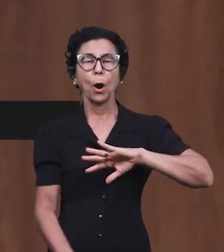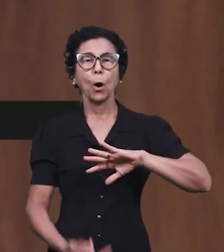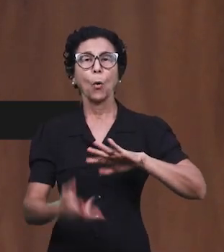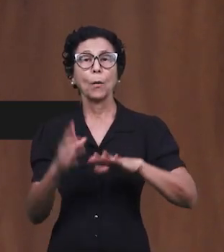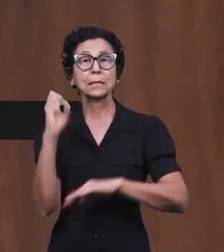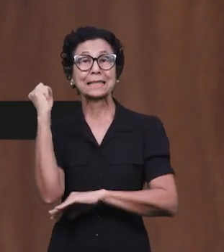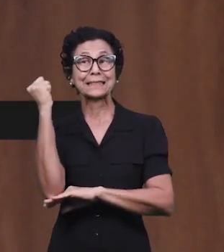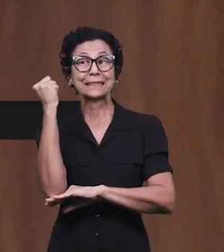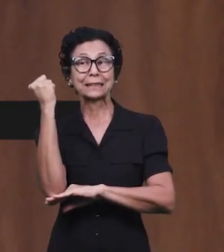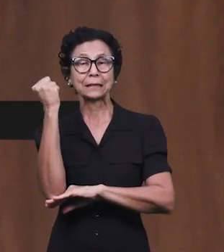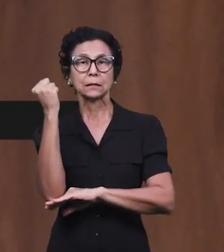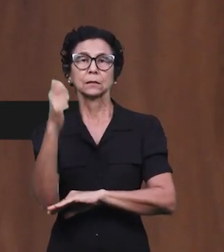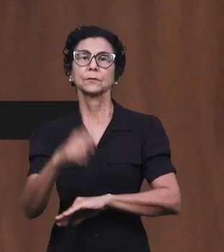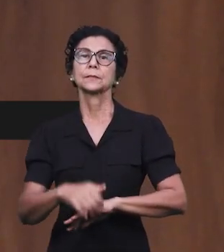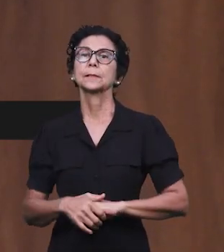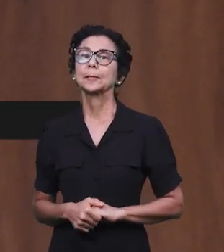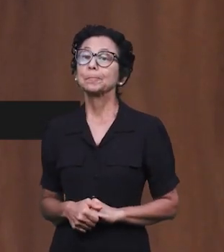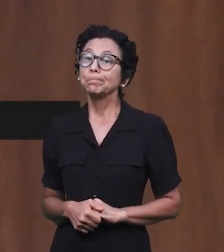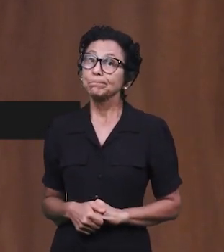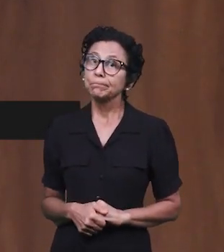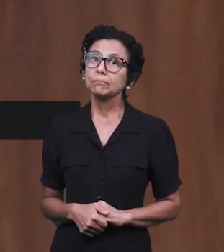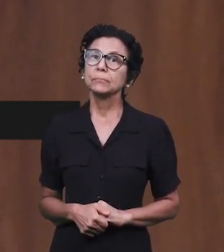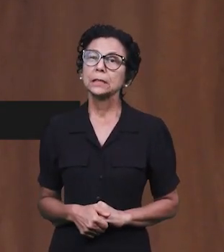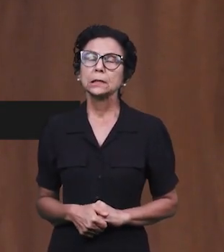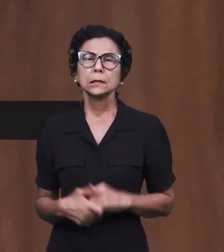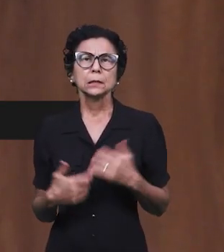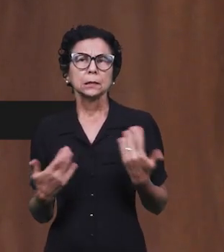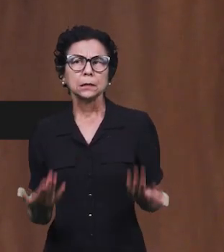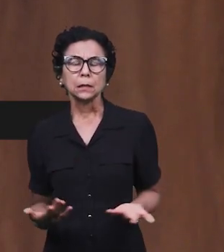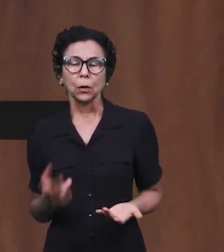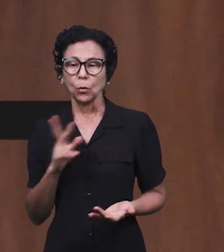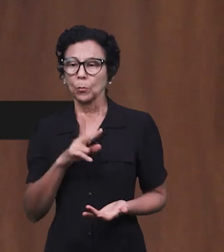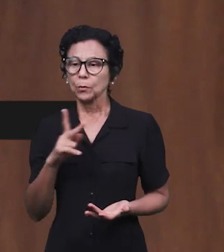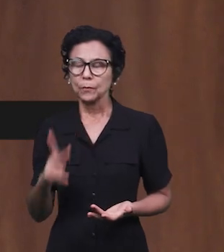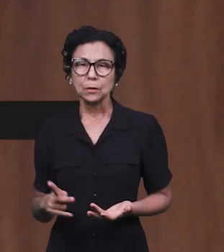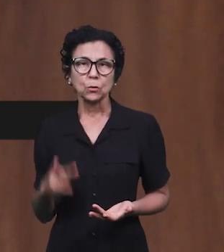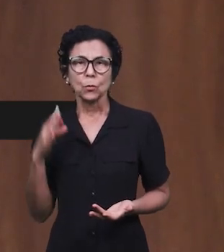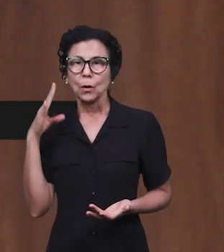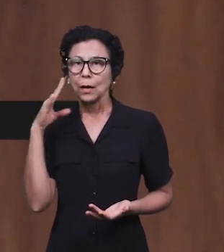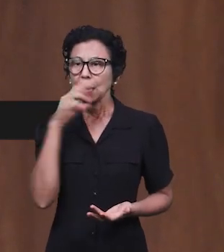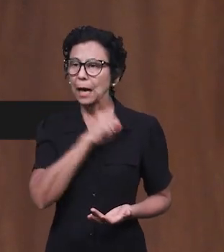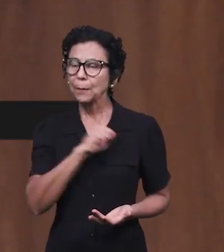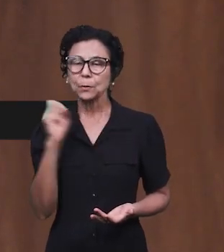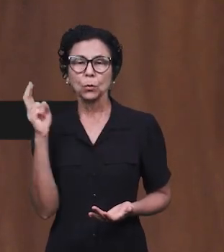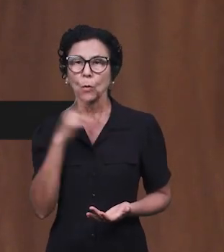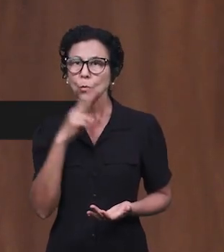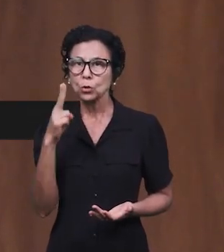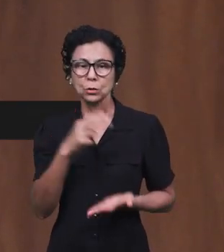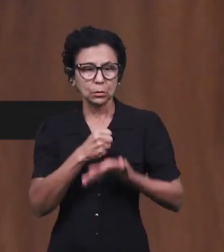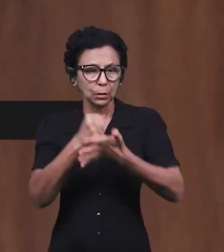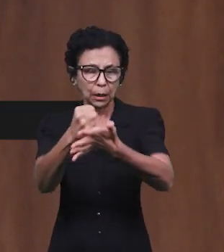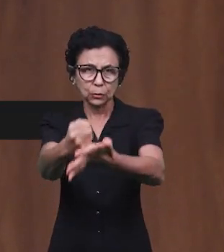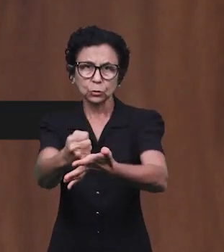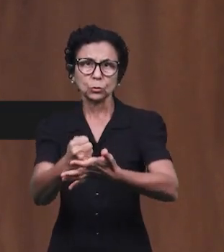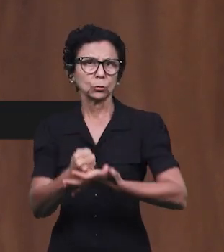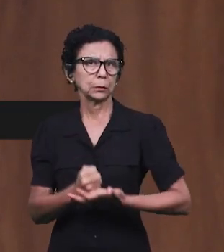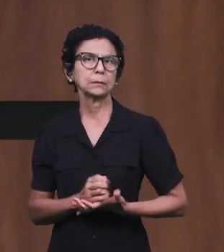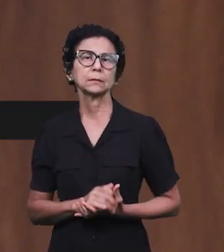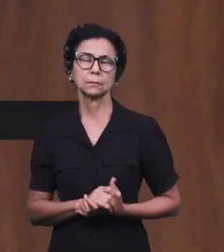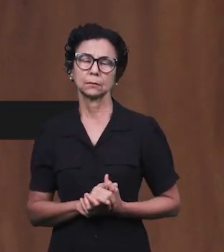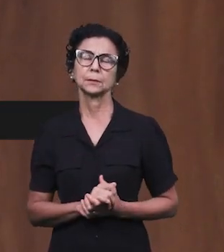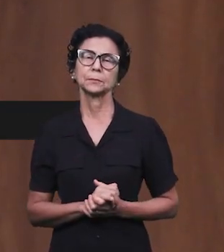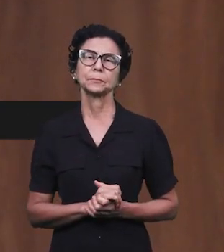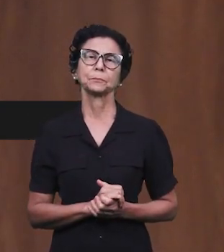graves, e às vezes o professor se tem essa noção, ele pode agir mesmo e poupa de um agravamento, né, de